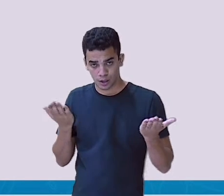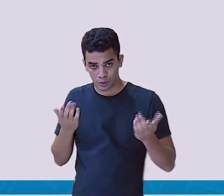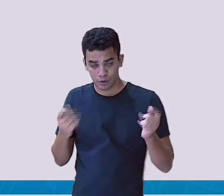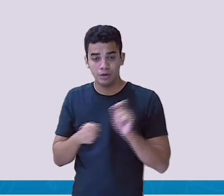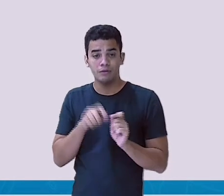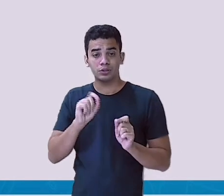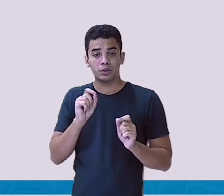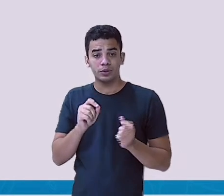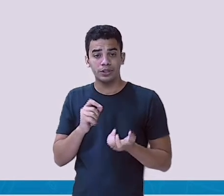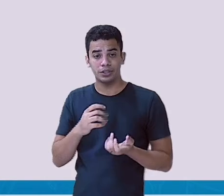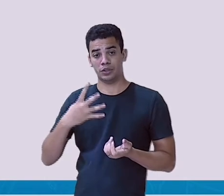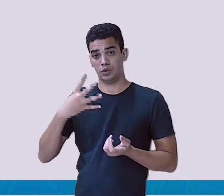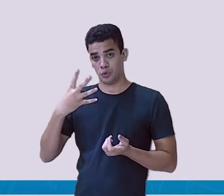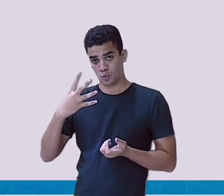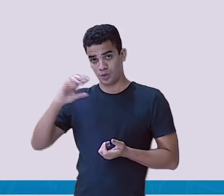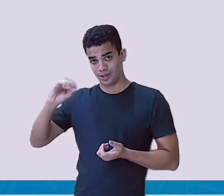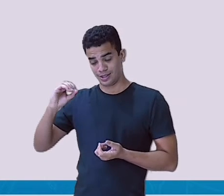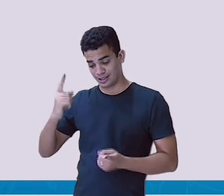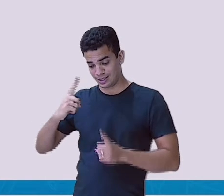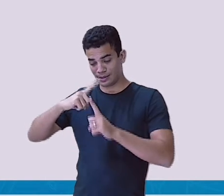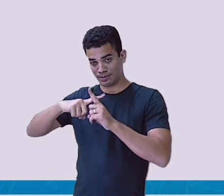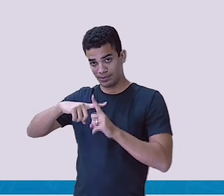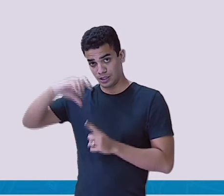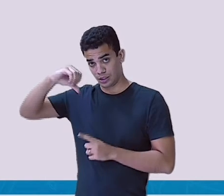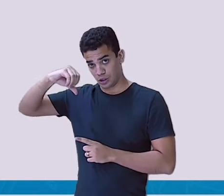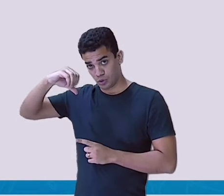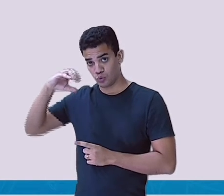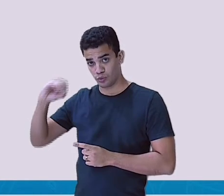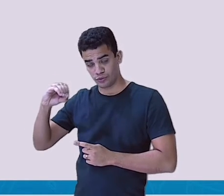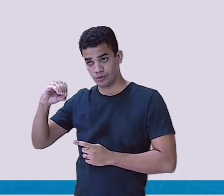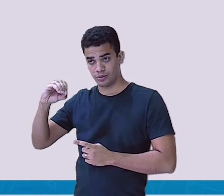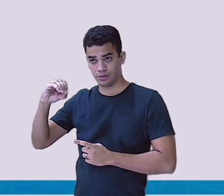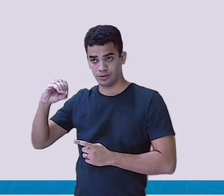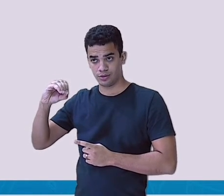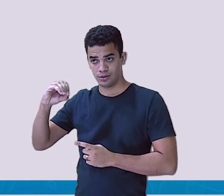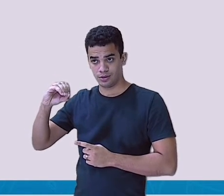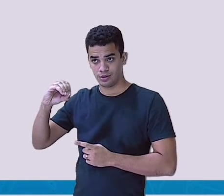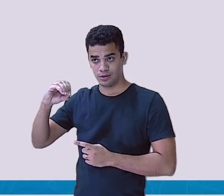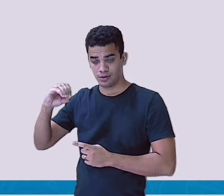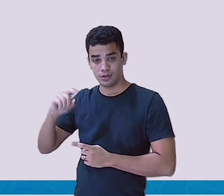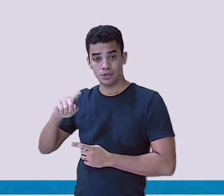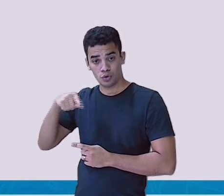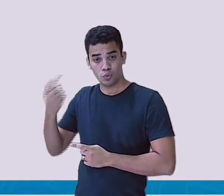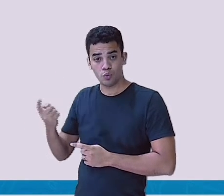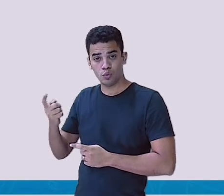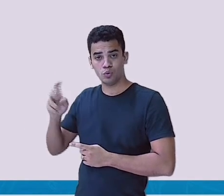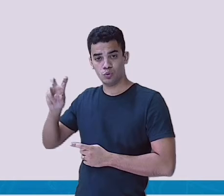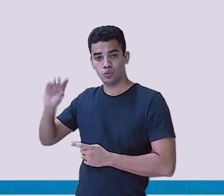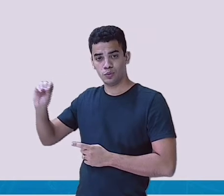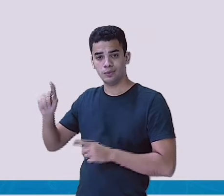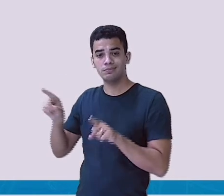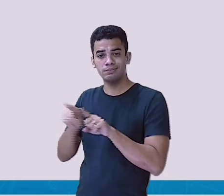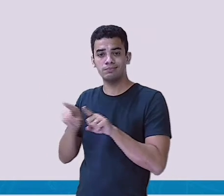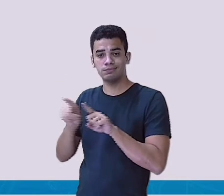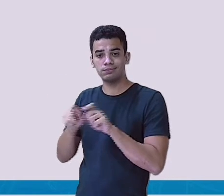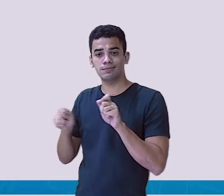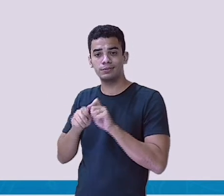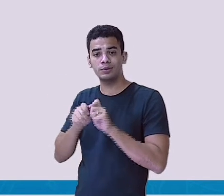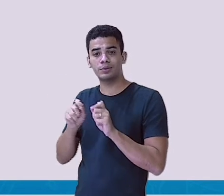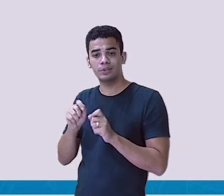40 mais 90 mais este valor aqui é igual a 180. Então, vamos lá.